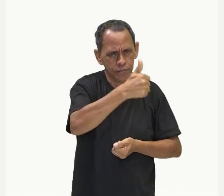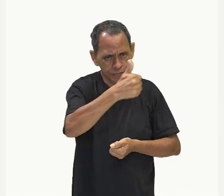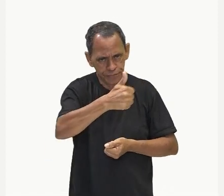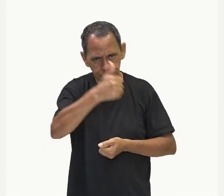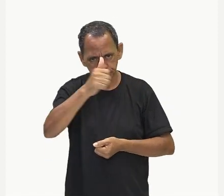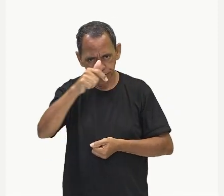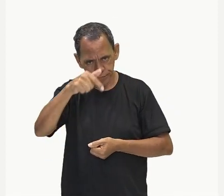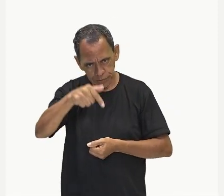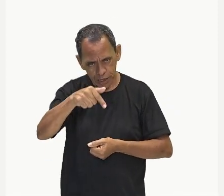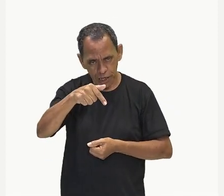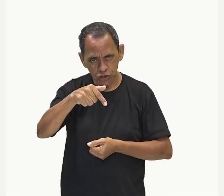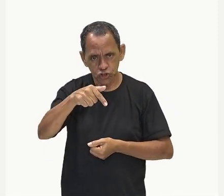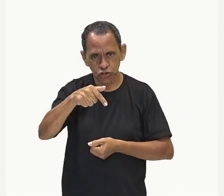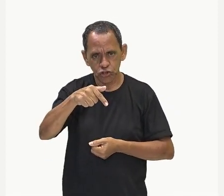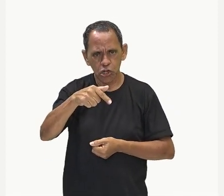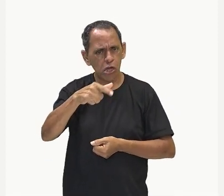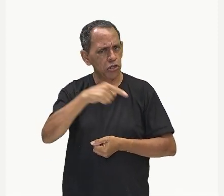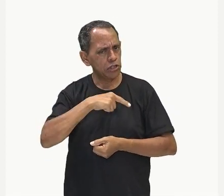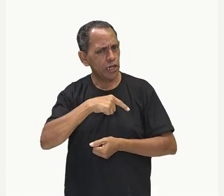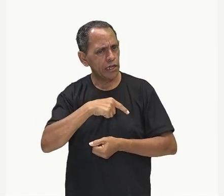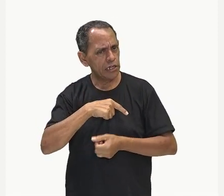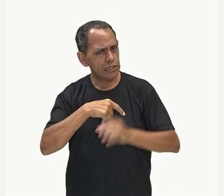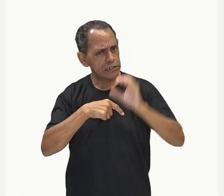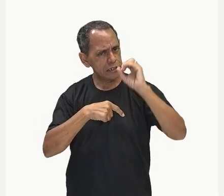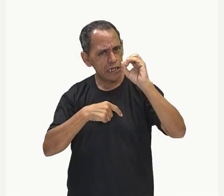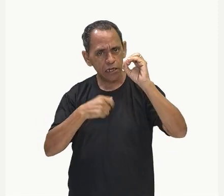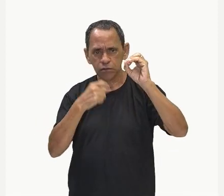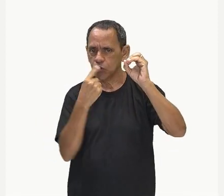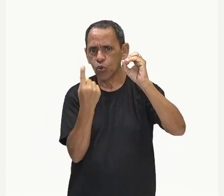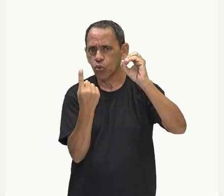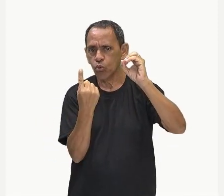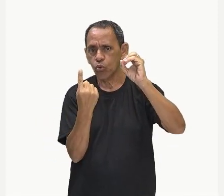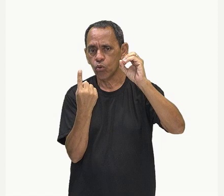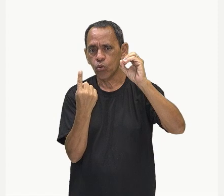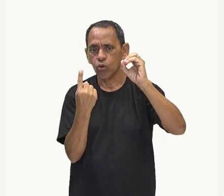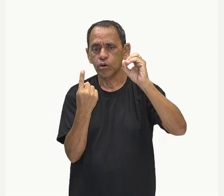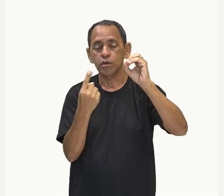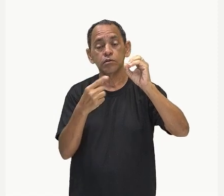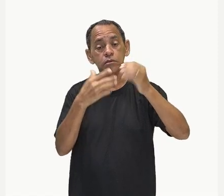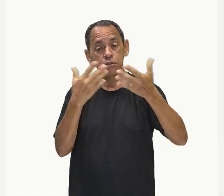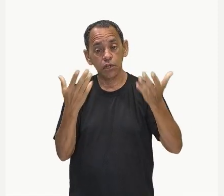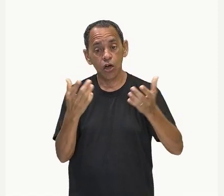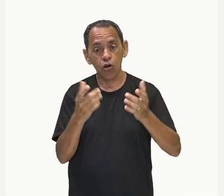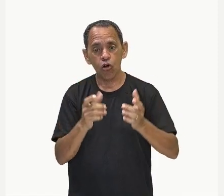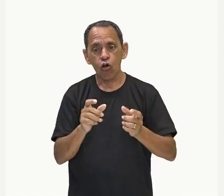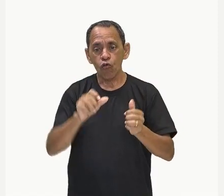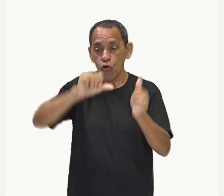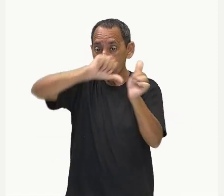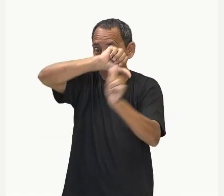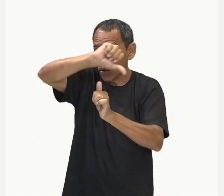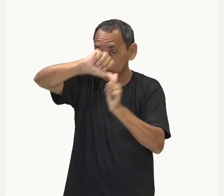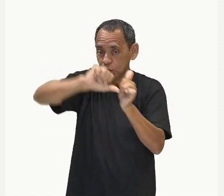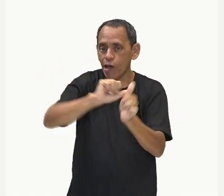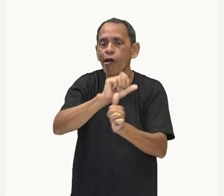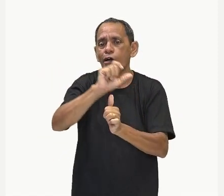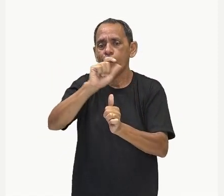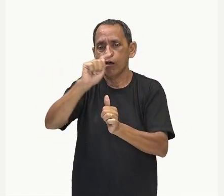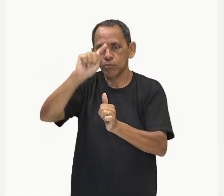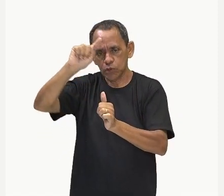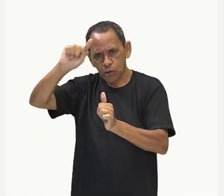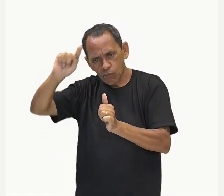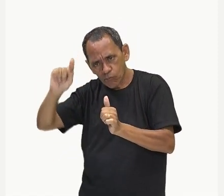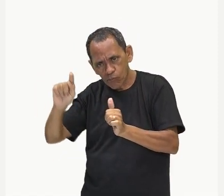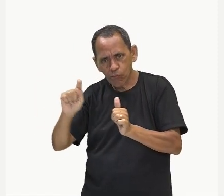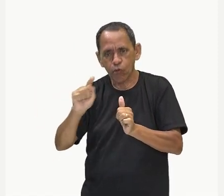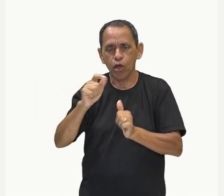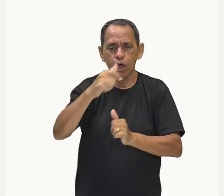o 10, só tem um zero. Se só tem um zero, significa que eu só vou passar pelo